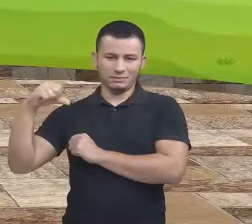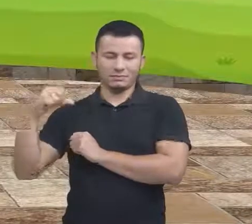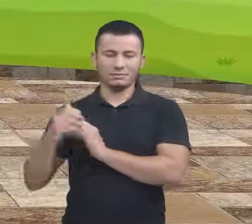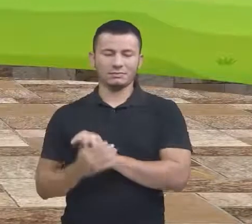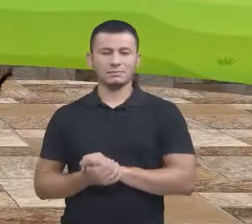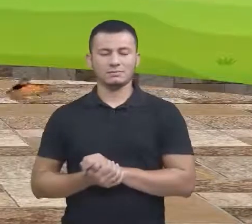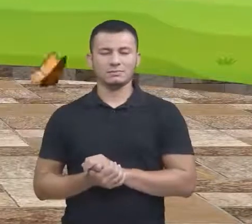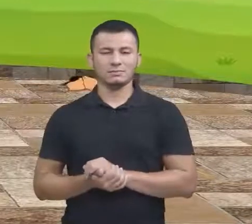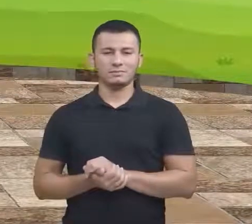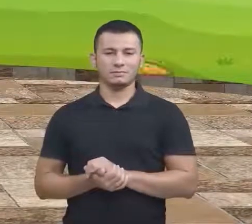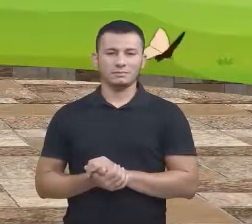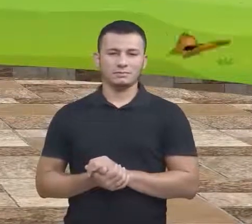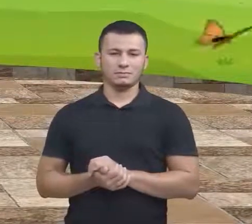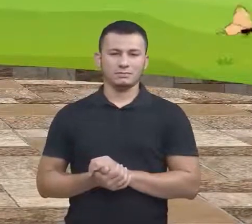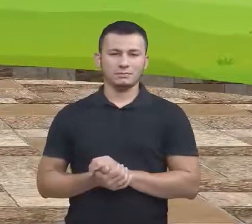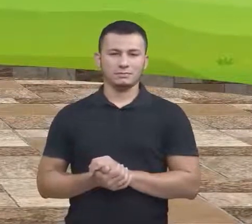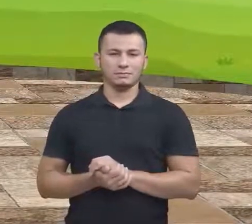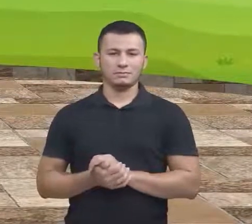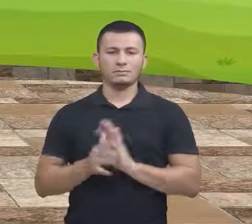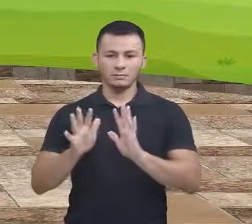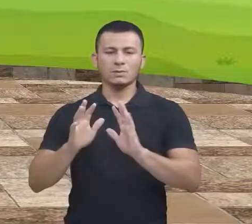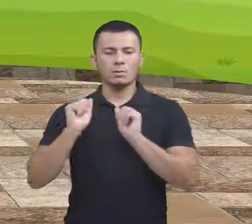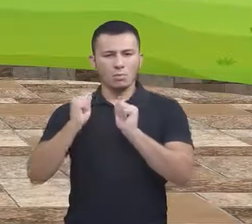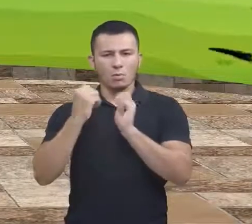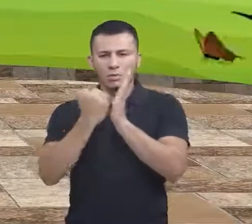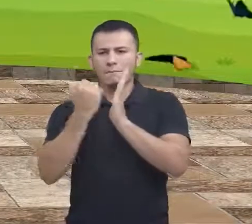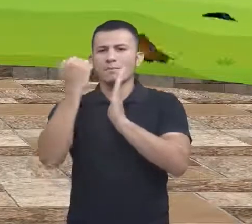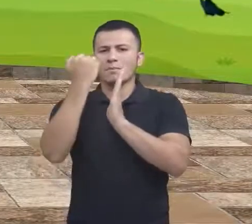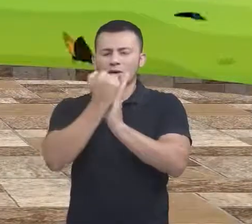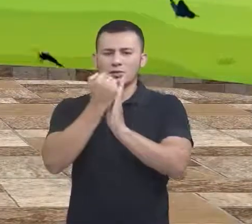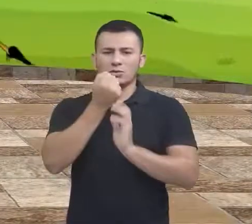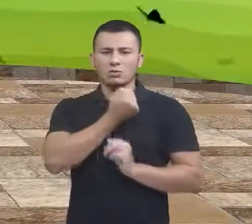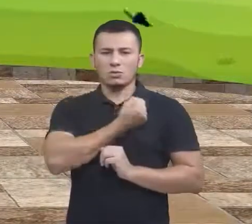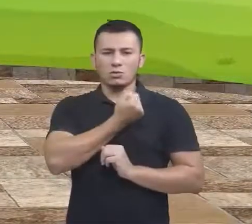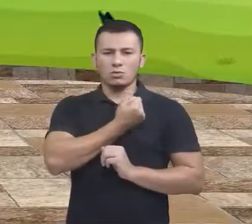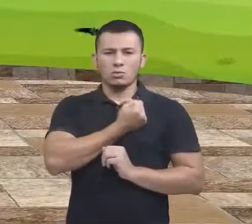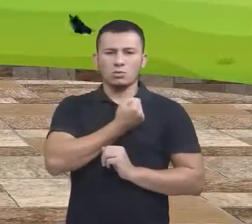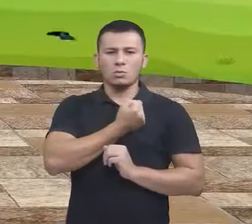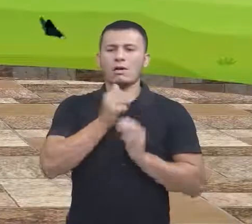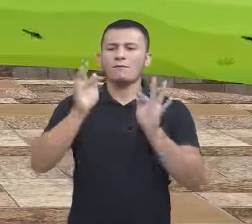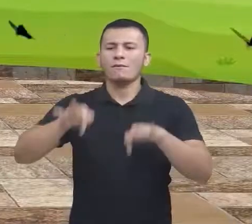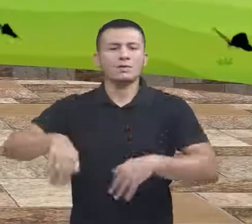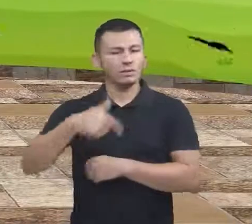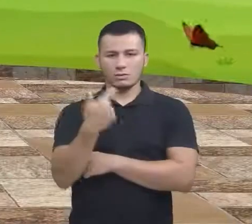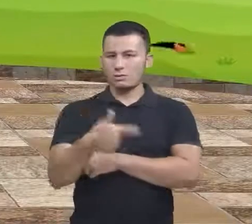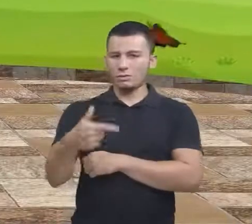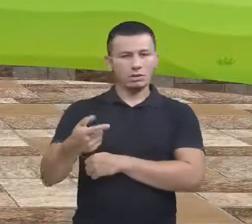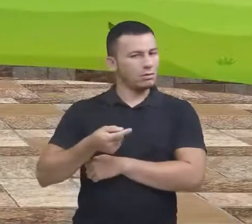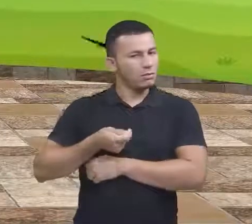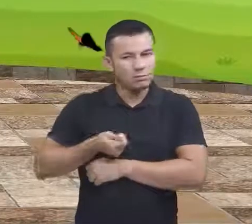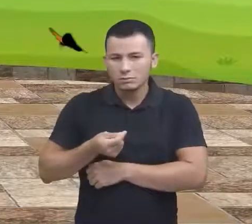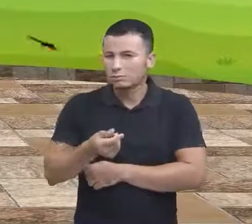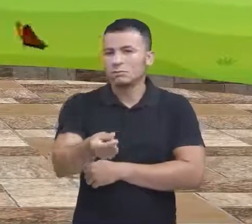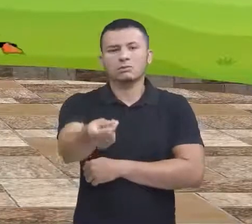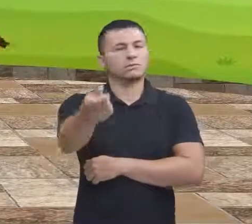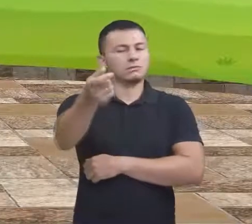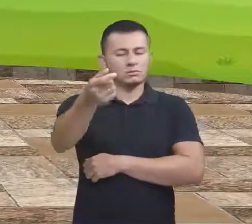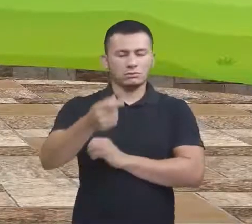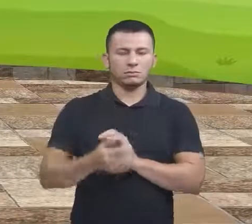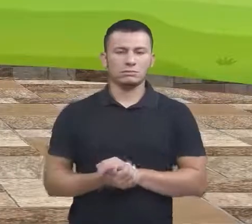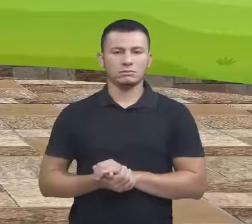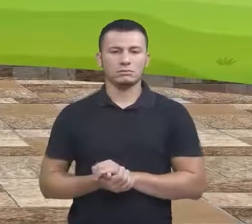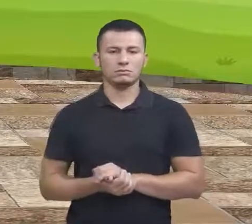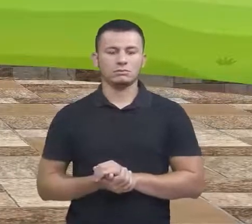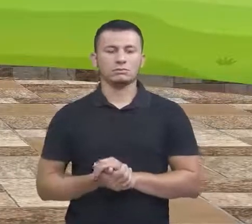só que aí vai aumentando porque os números eles não tem pin aí eu chego